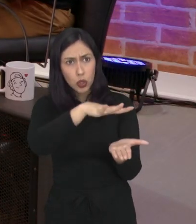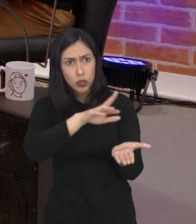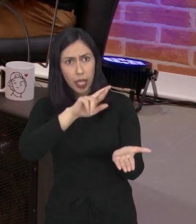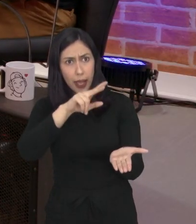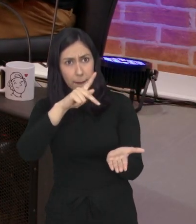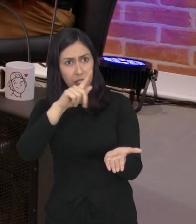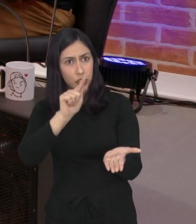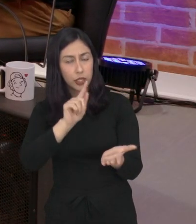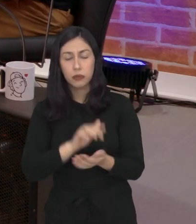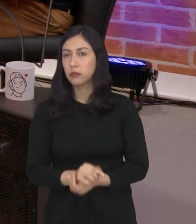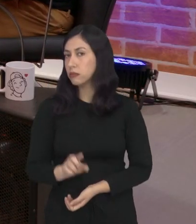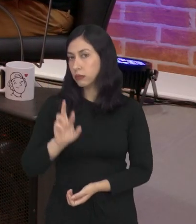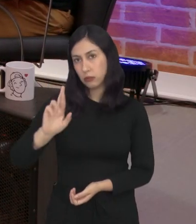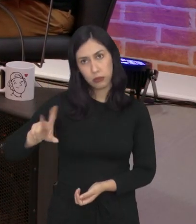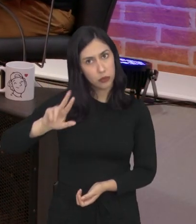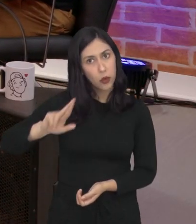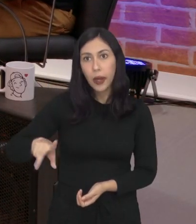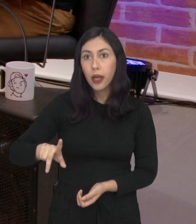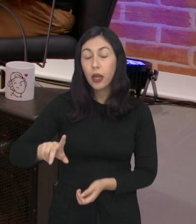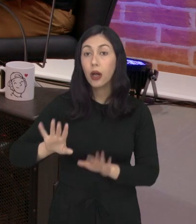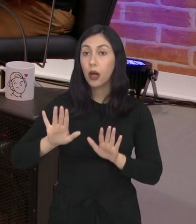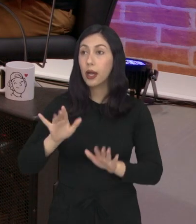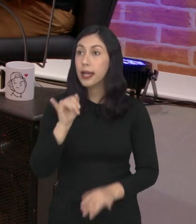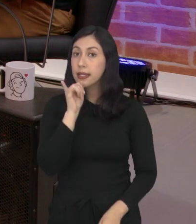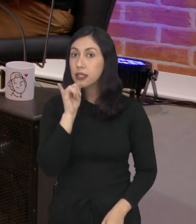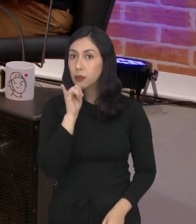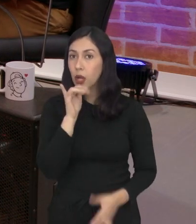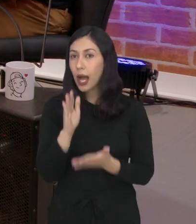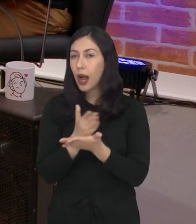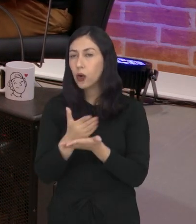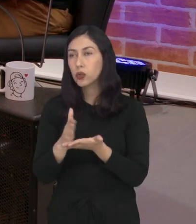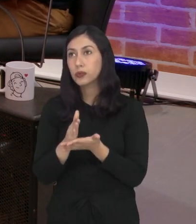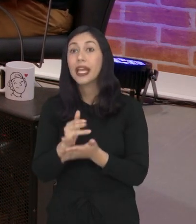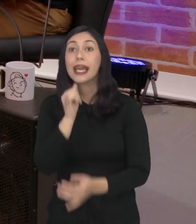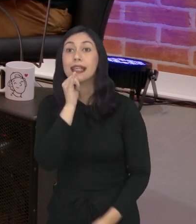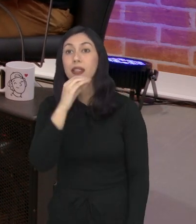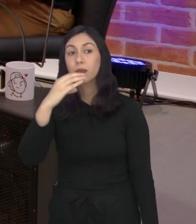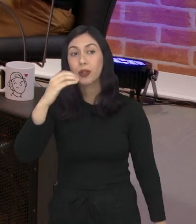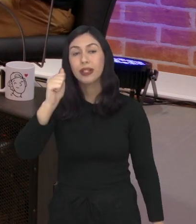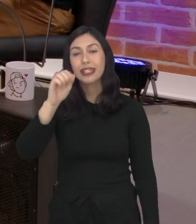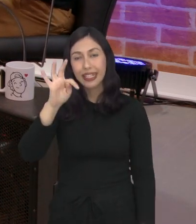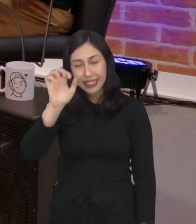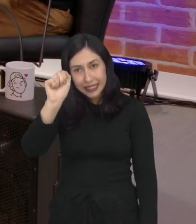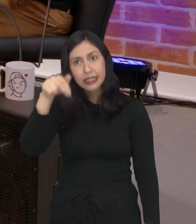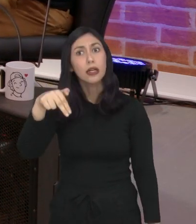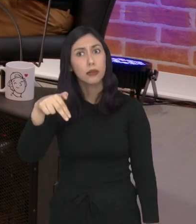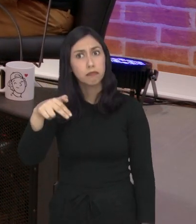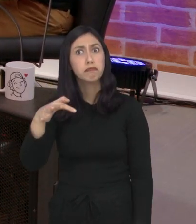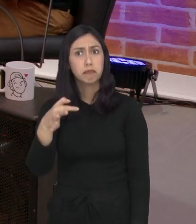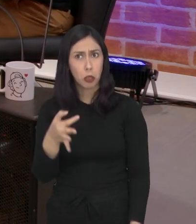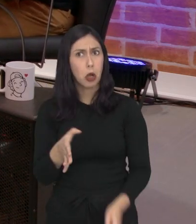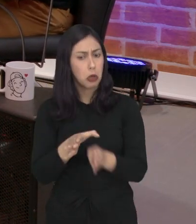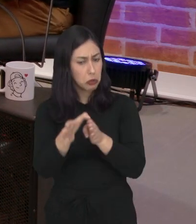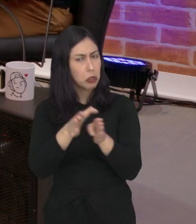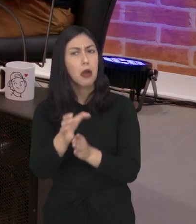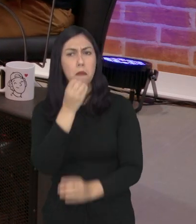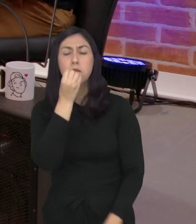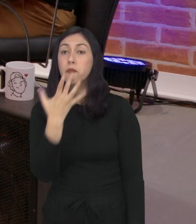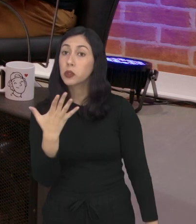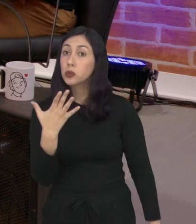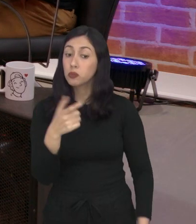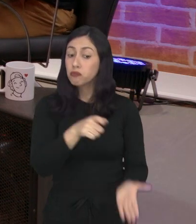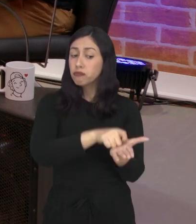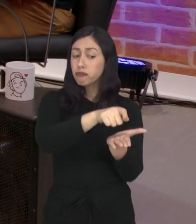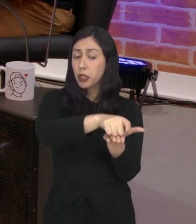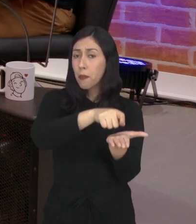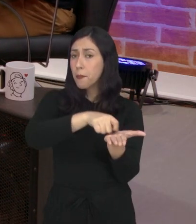Um exemplo, tem jogos de tabuleiro que são tipo Catan. Catan, inclusive, recomendo muito. Catan é um jogo muito legal para jogar. Catan é um jogo de